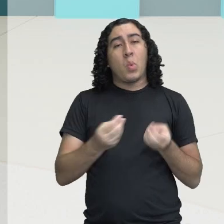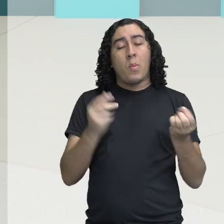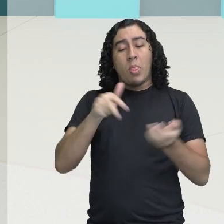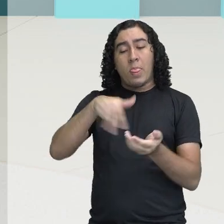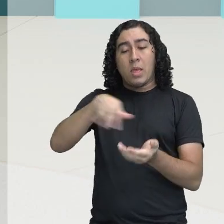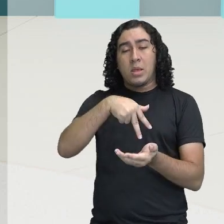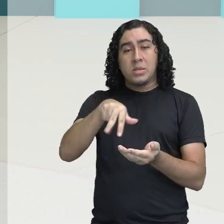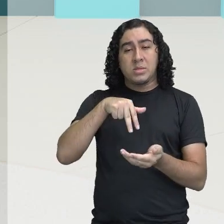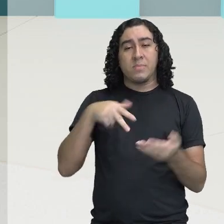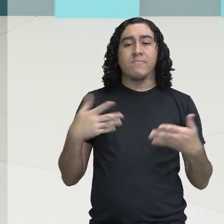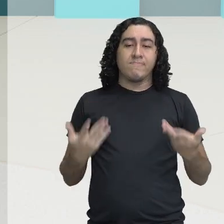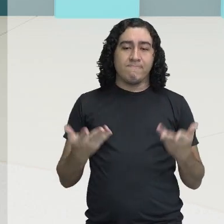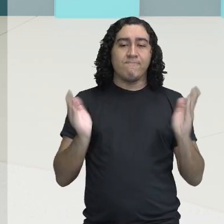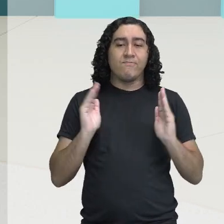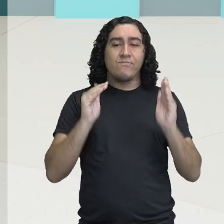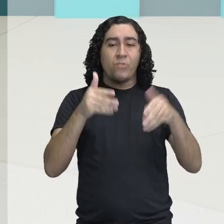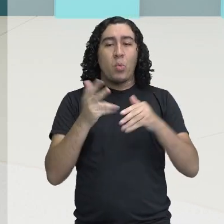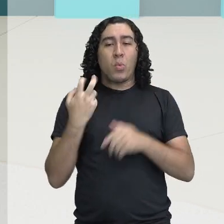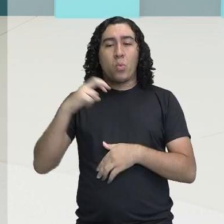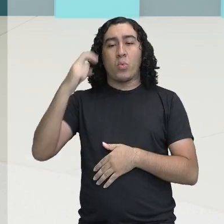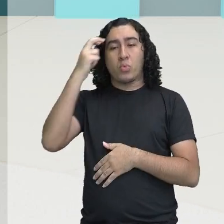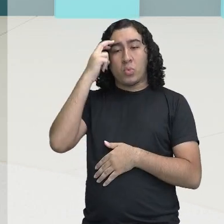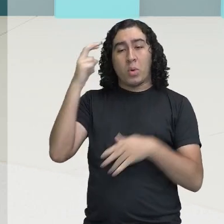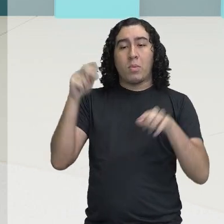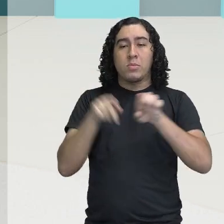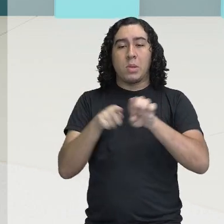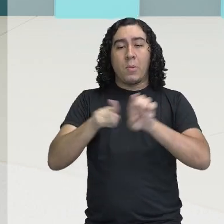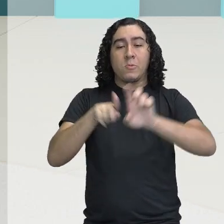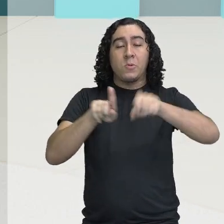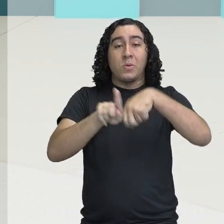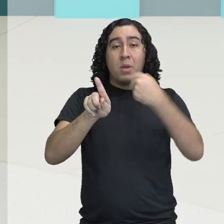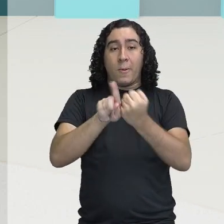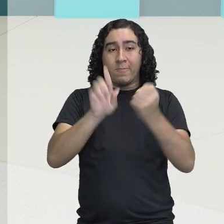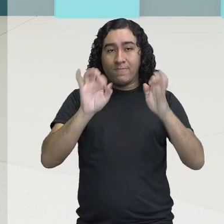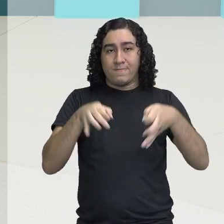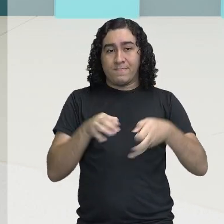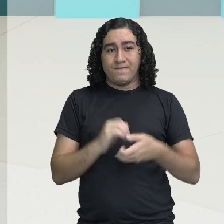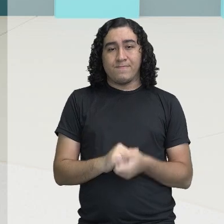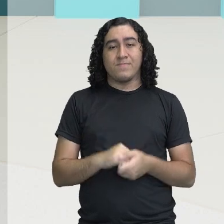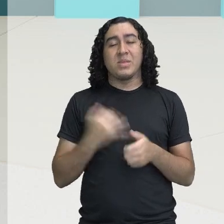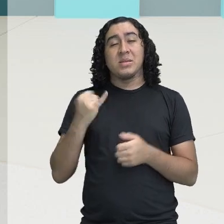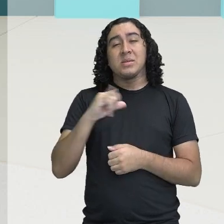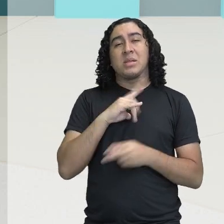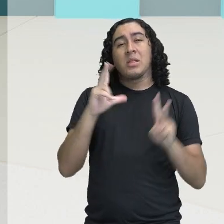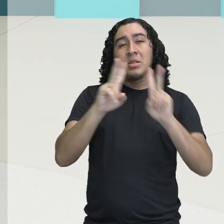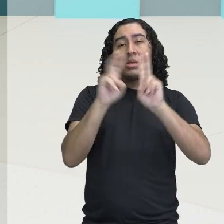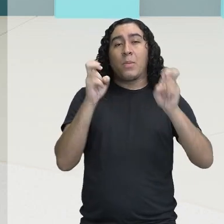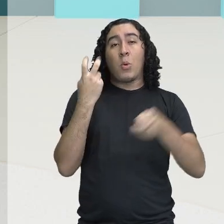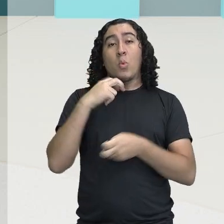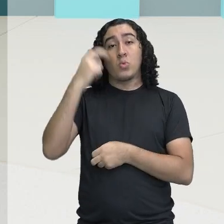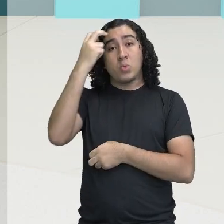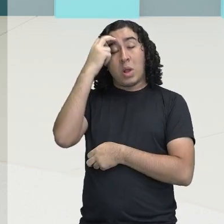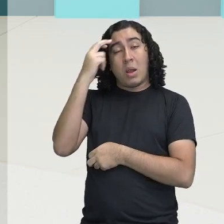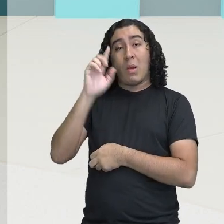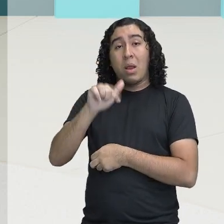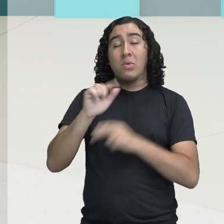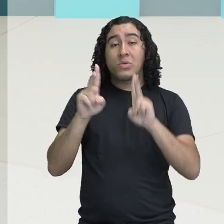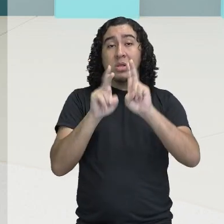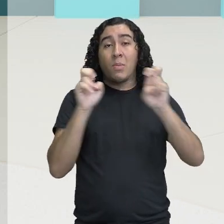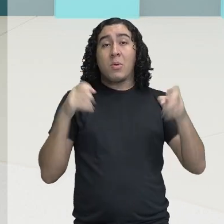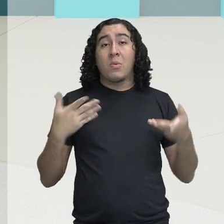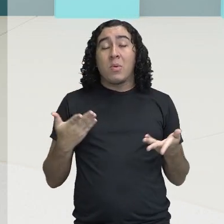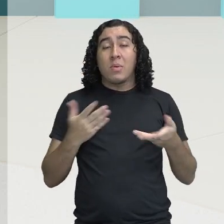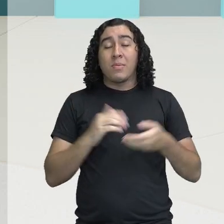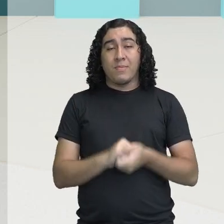dança? Estamos focando aqui no cultural e no social. Então, quando falamos do cultural, estamos falando